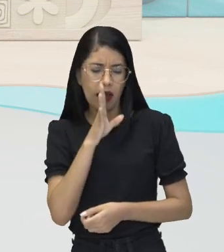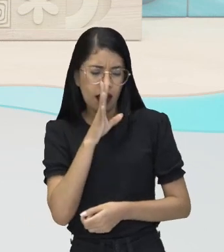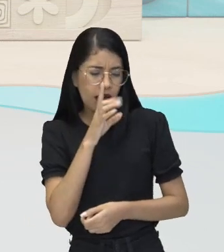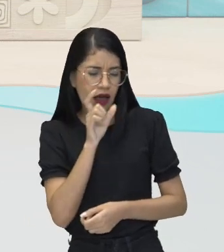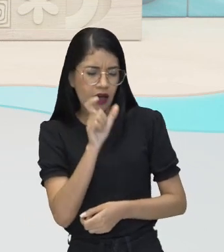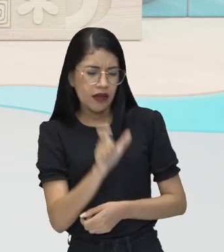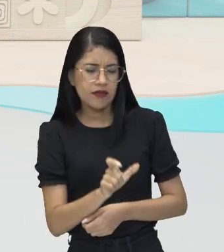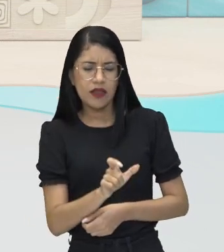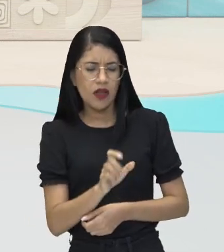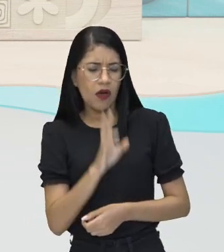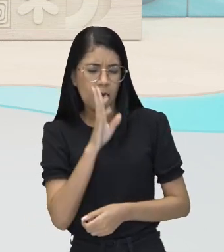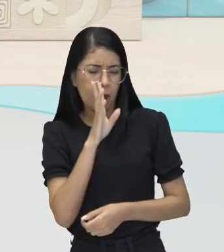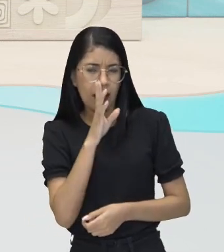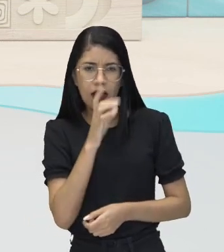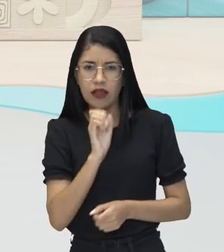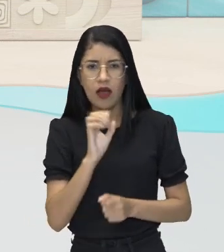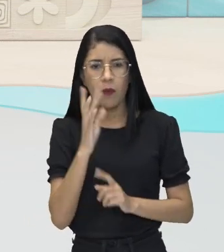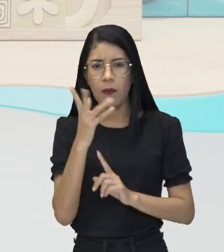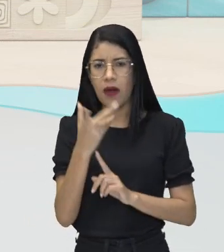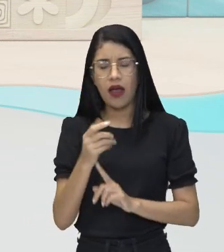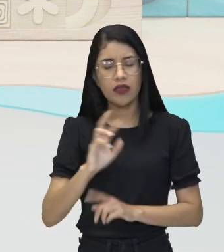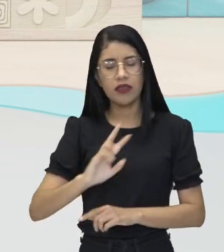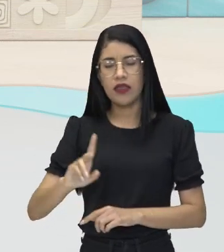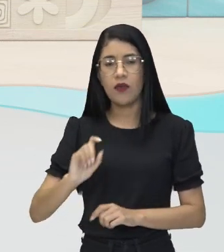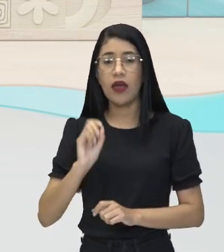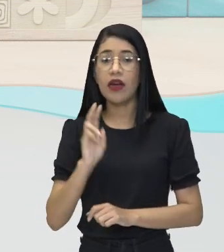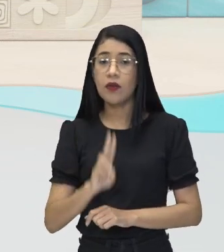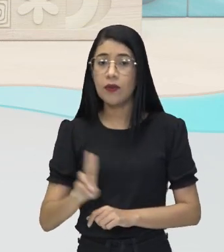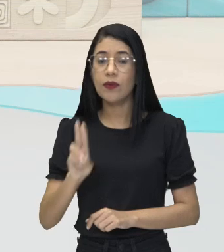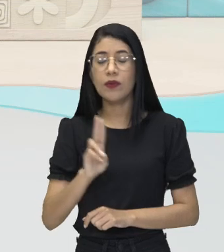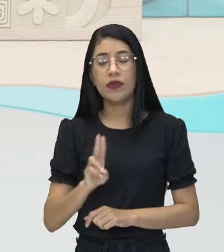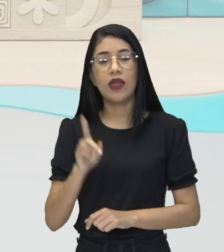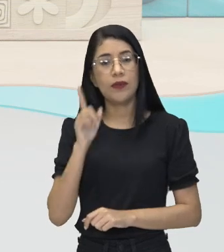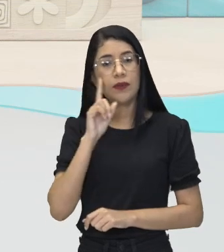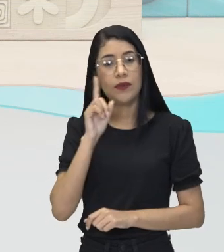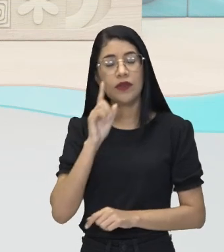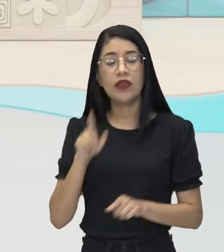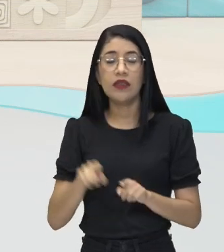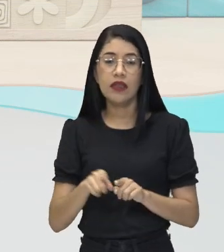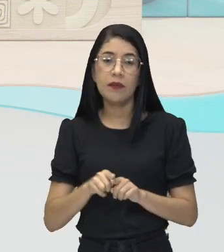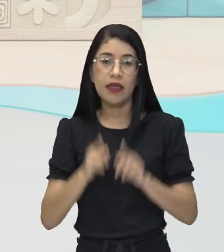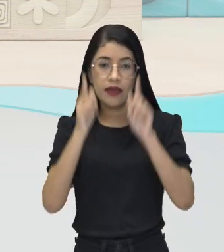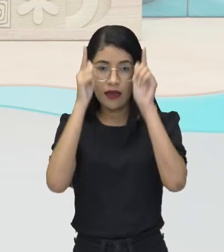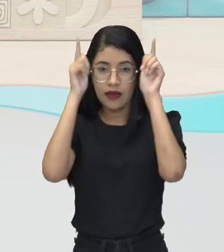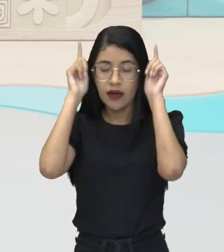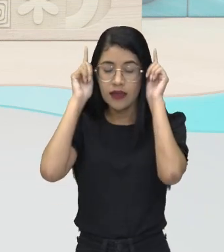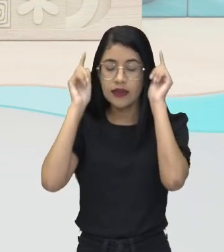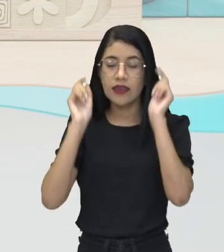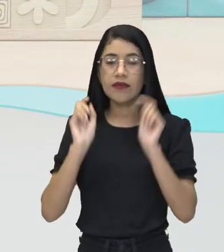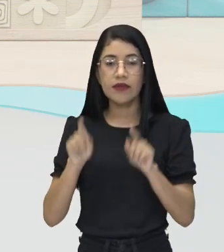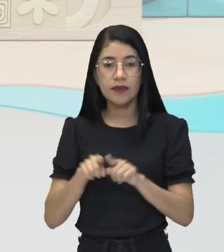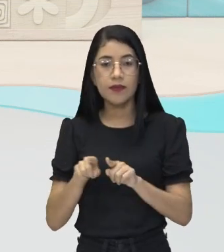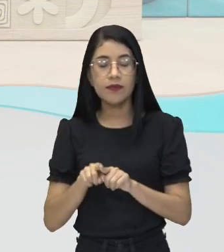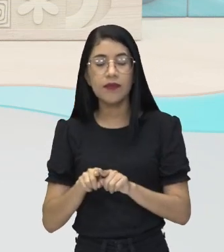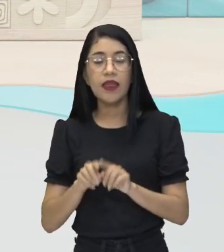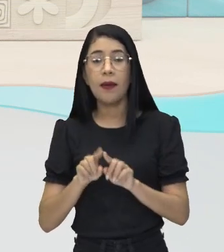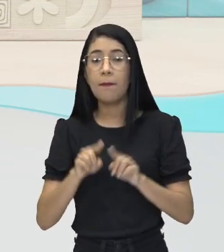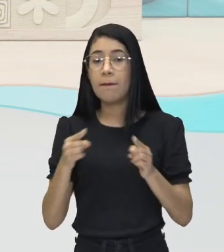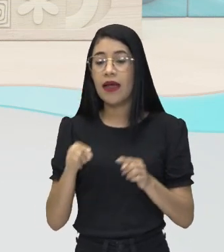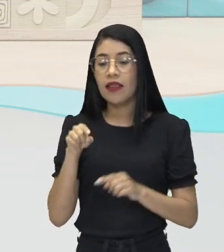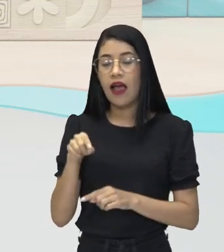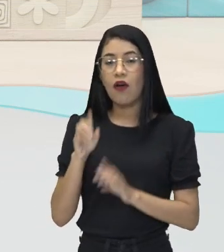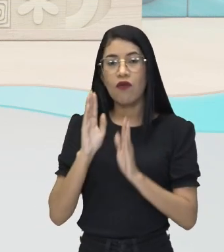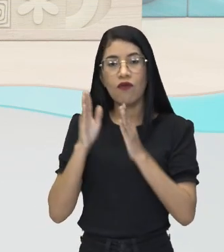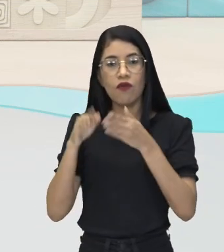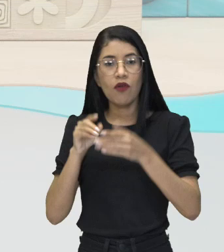eu estou fazendo uma obra de arte, sim, algo utilitário. Na Grécia também, mas na Grécia eles queriam que uma beleza.